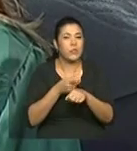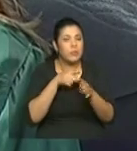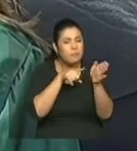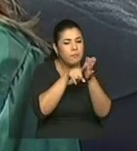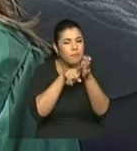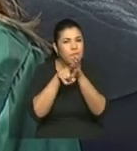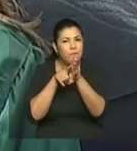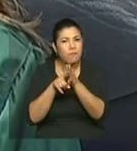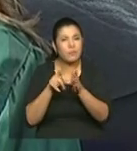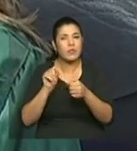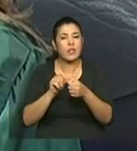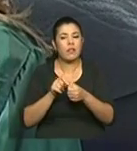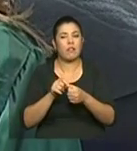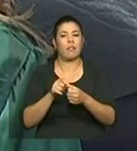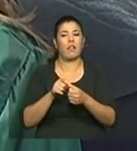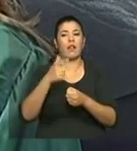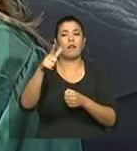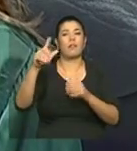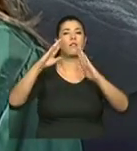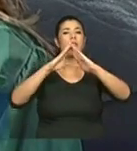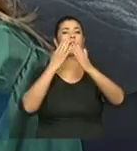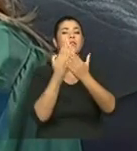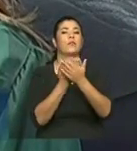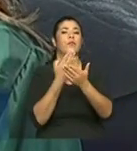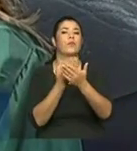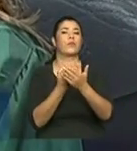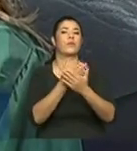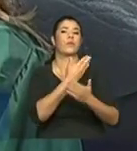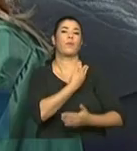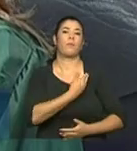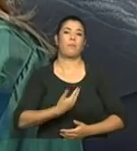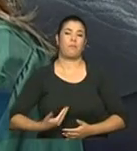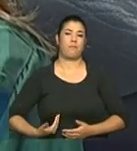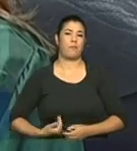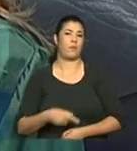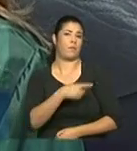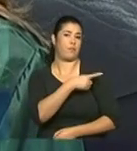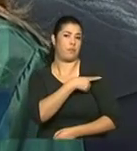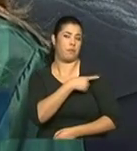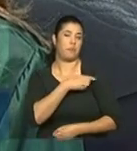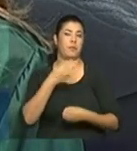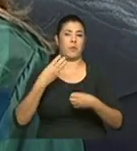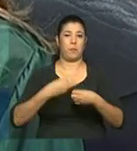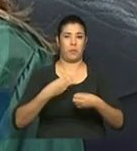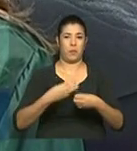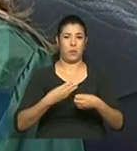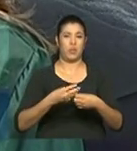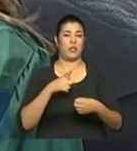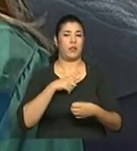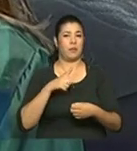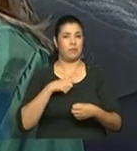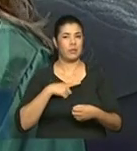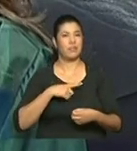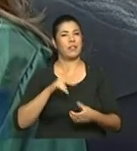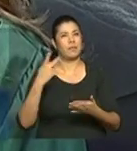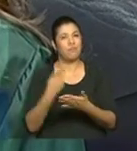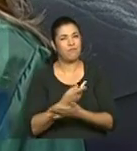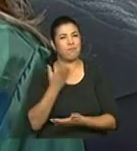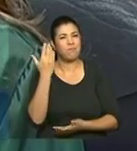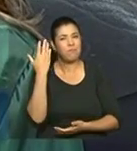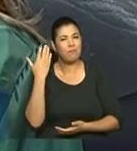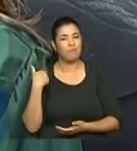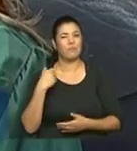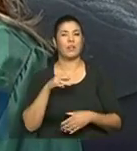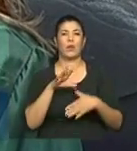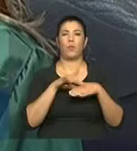triagem de casos novos nas escolas públicas do ensino fundamental dos municípios mais endêmicos, que eu vou falar um